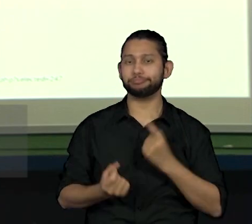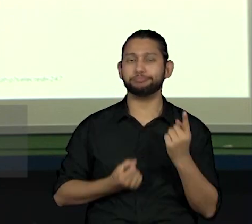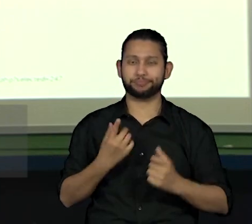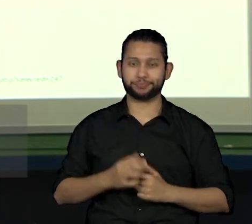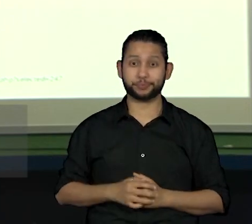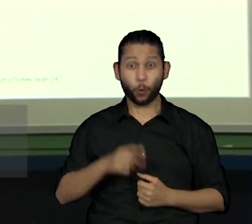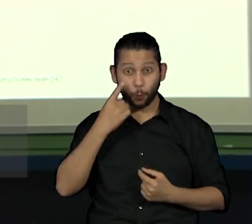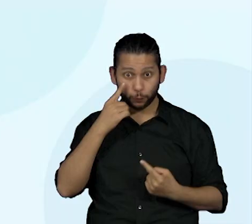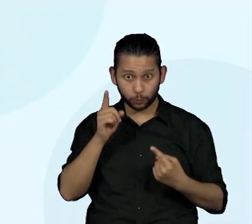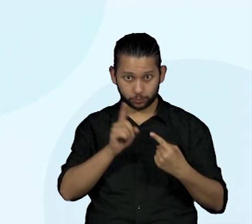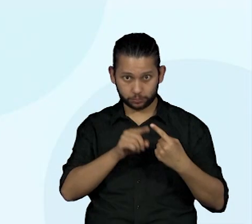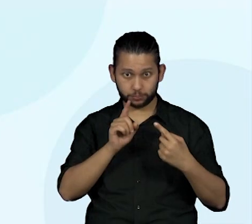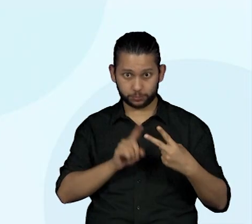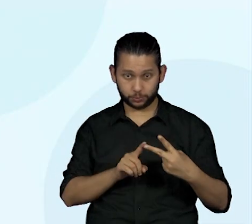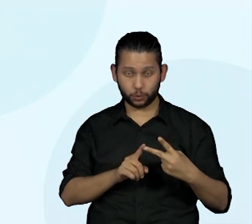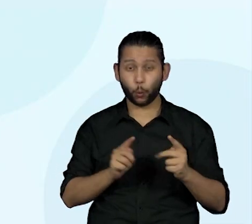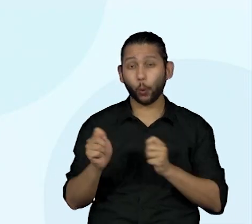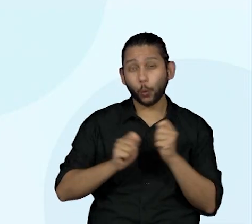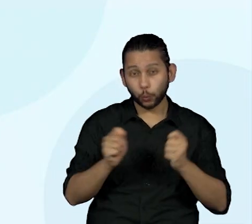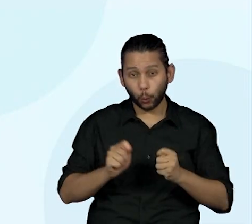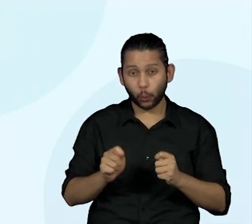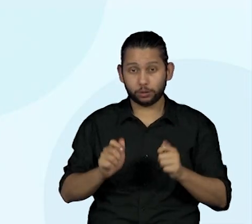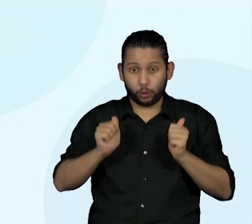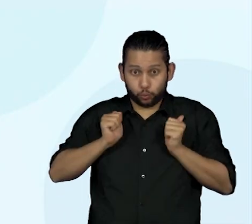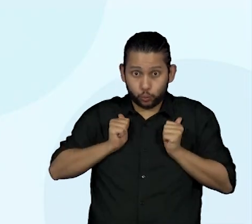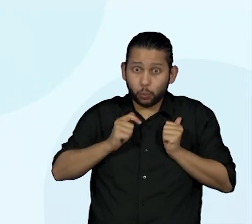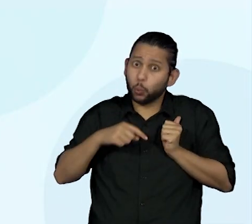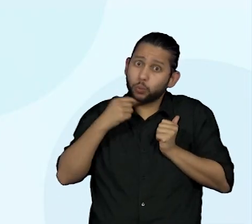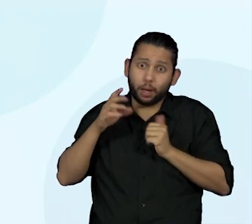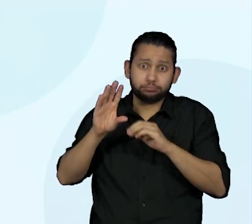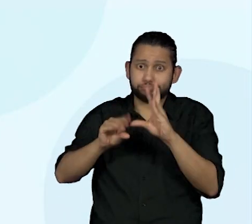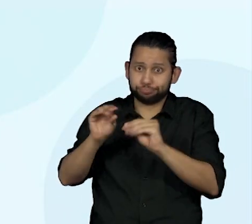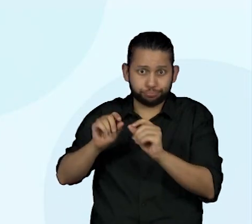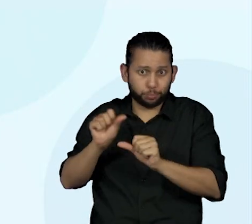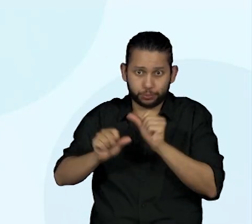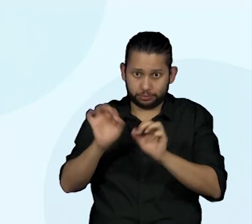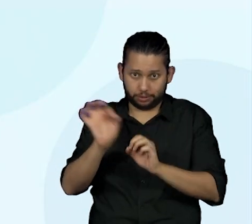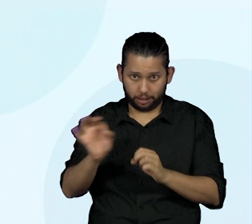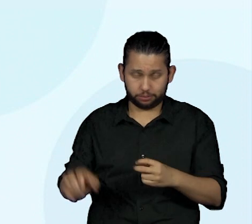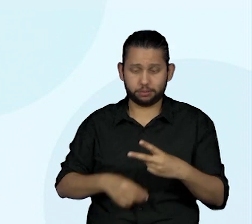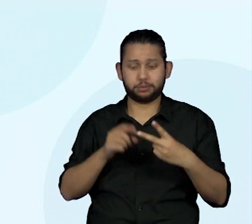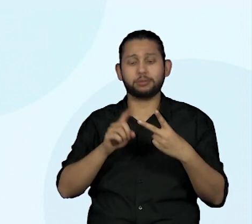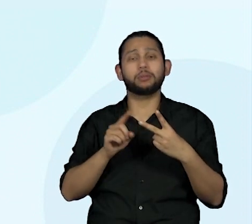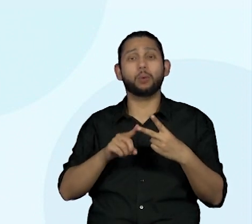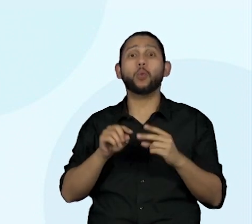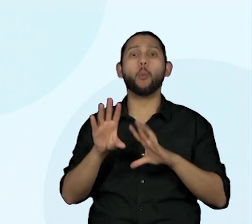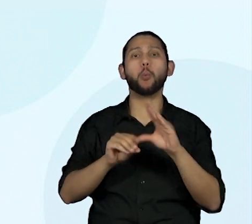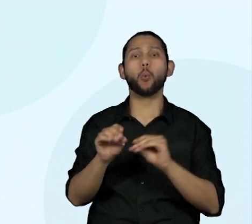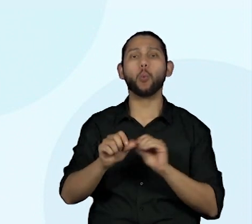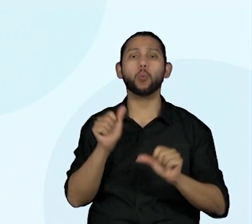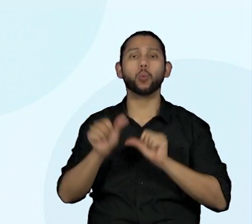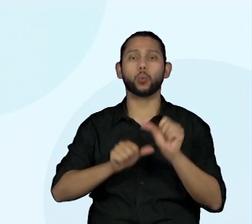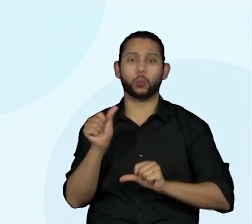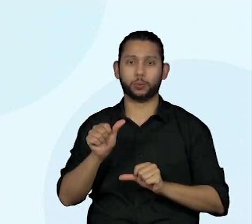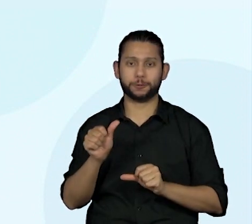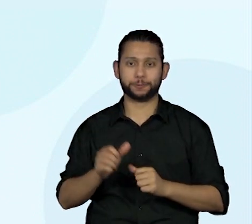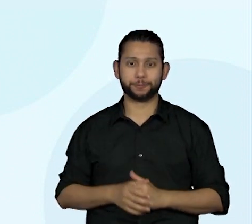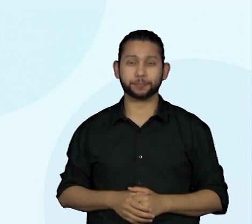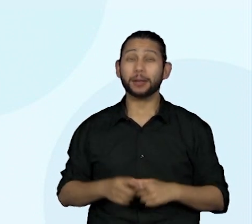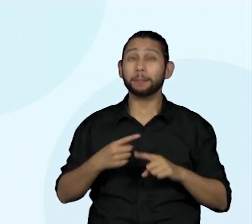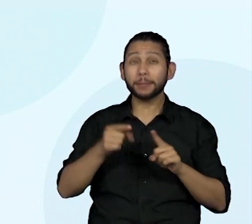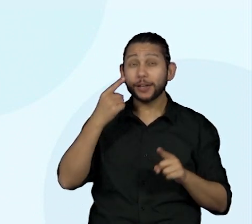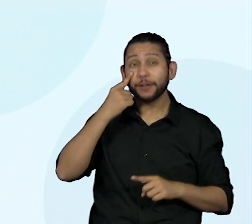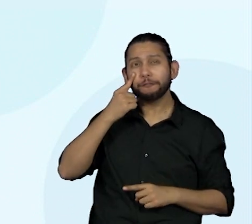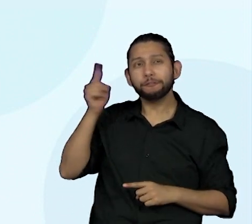e passivo. E aí a gente pode ver um balanço no mundo de quais países mais sofrem com